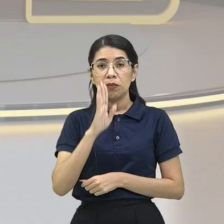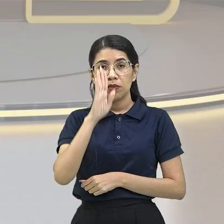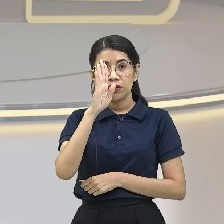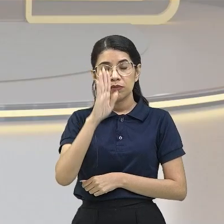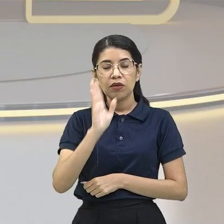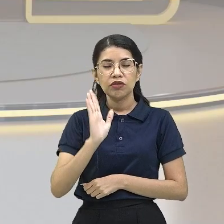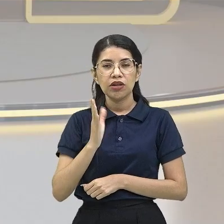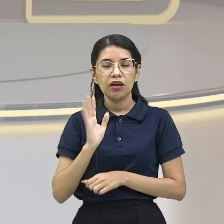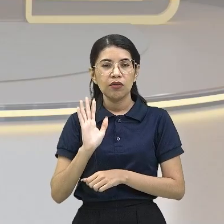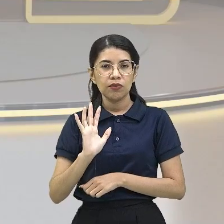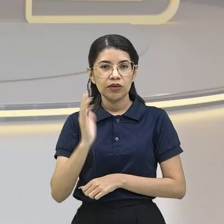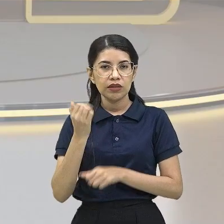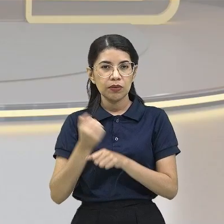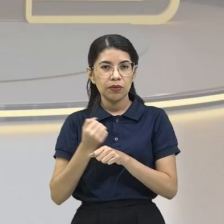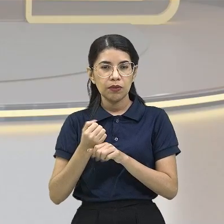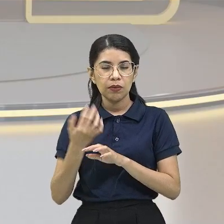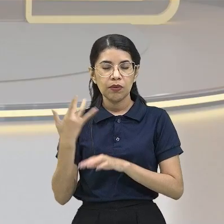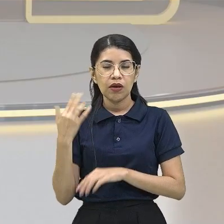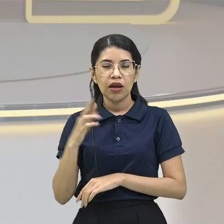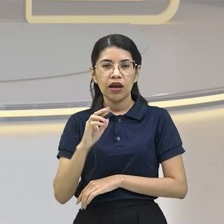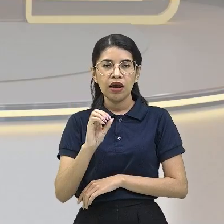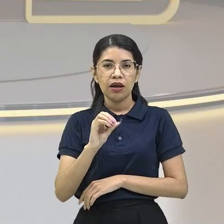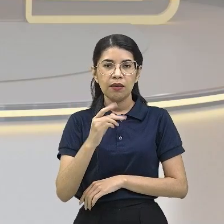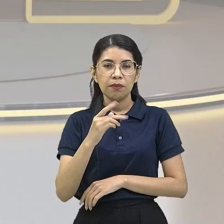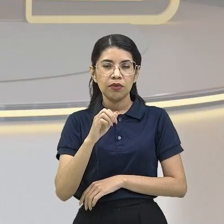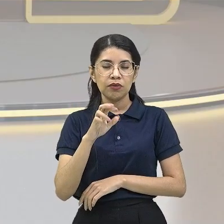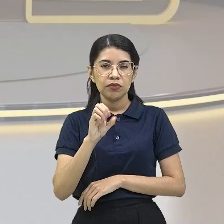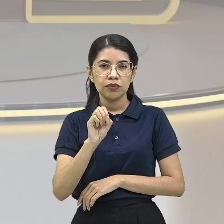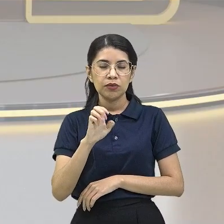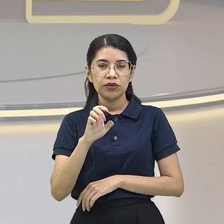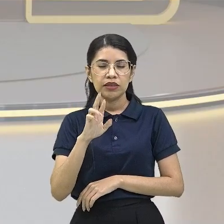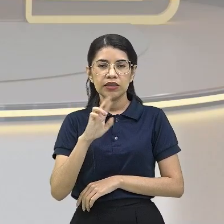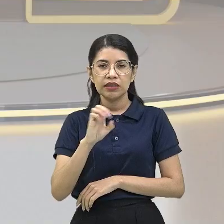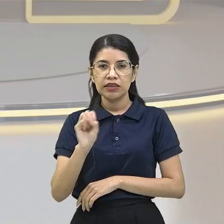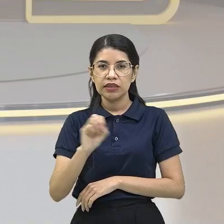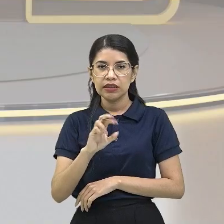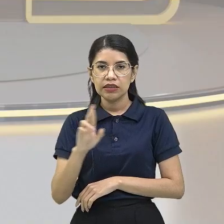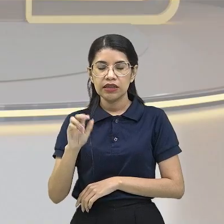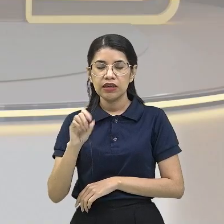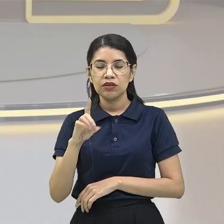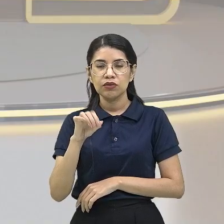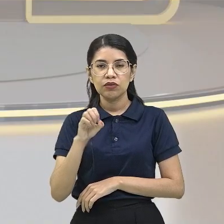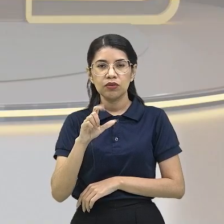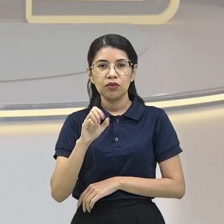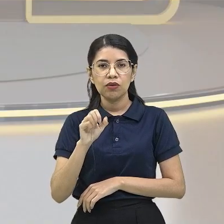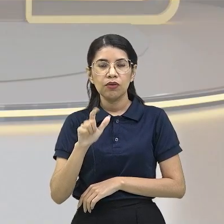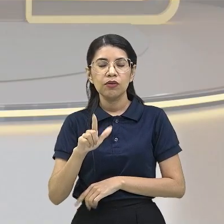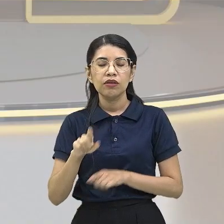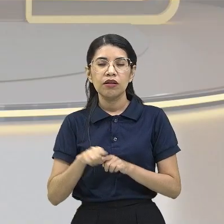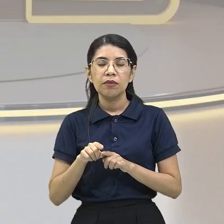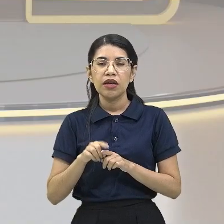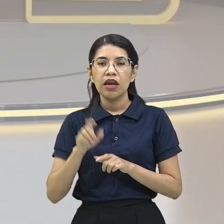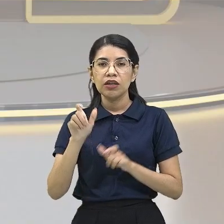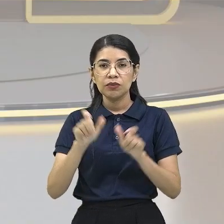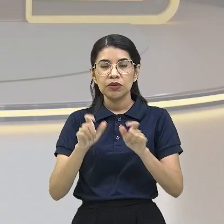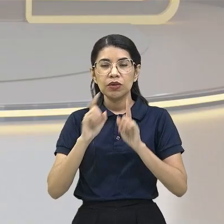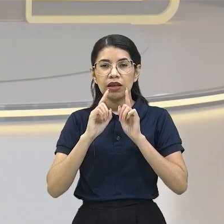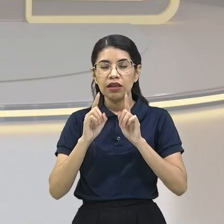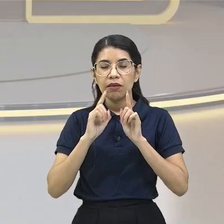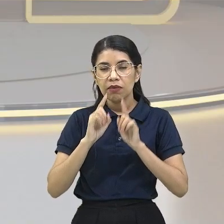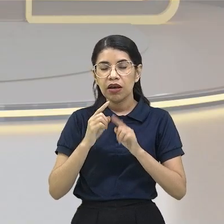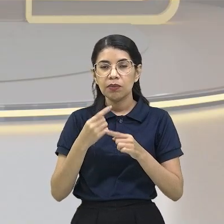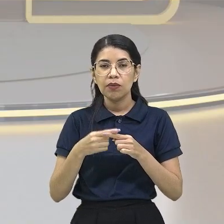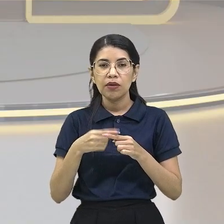alguns anos atrás foi Raposa Serra do Sol, aqui no lado, né? Dos arrozeiros, com as pessoas que reclamavam, reivindicavam a posse da terra